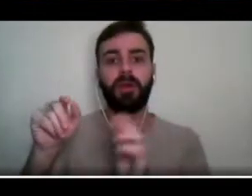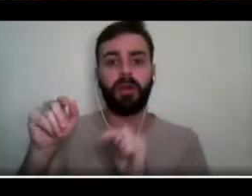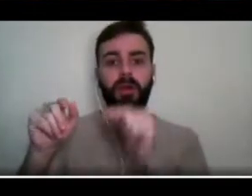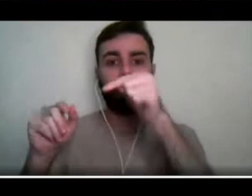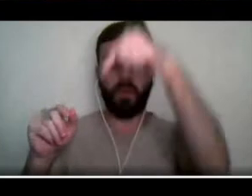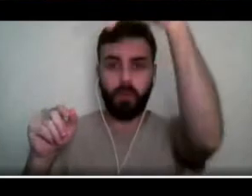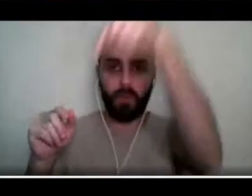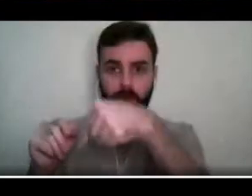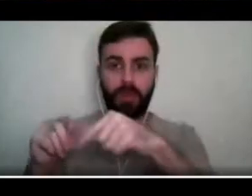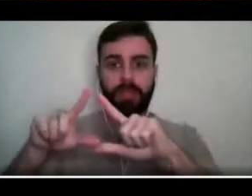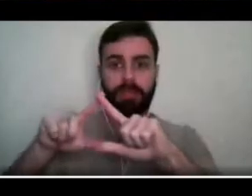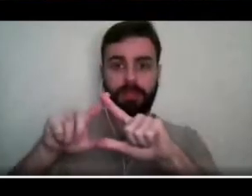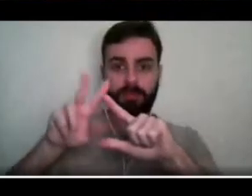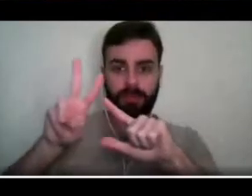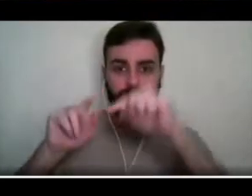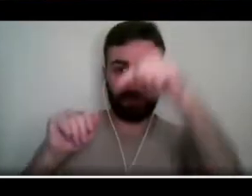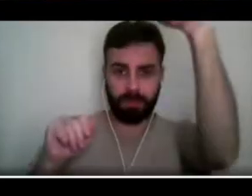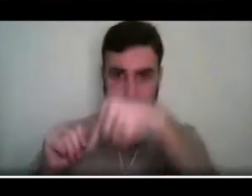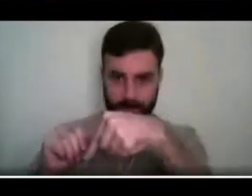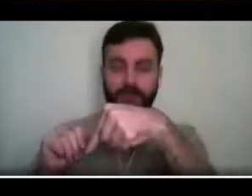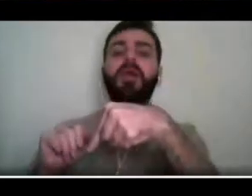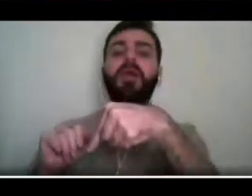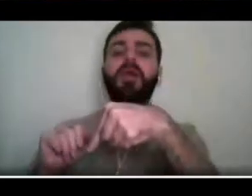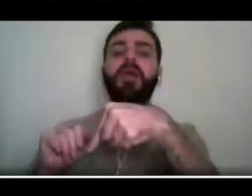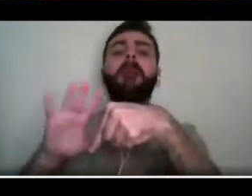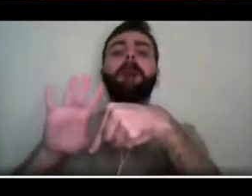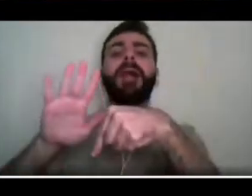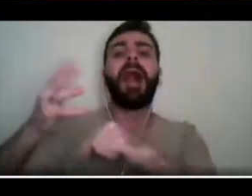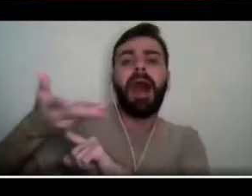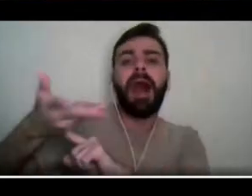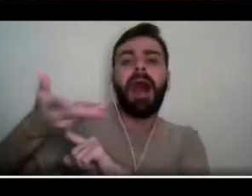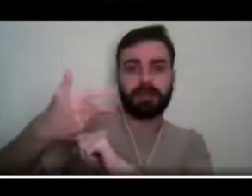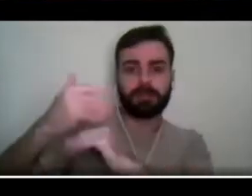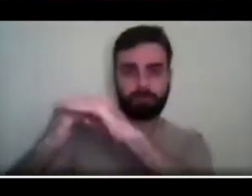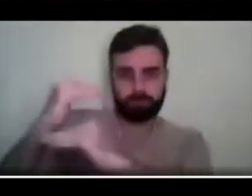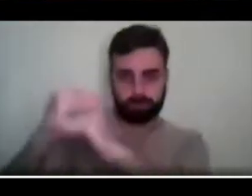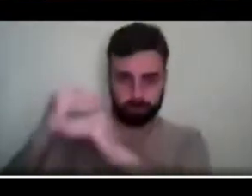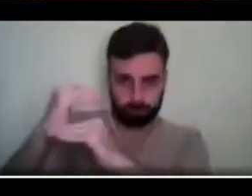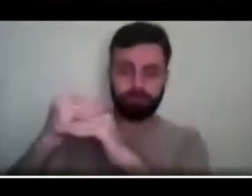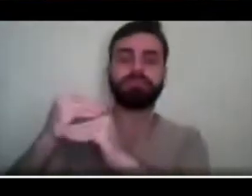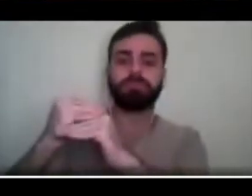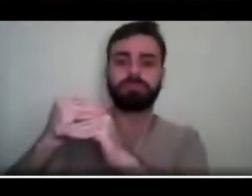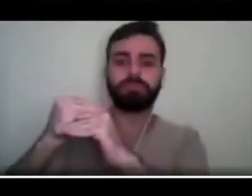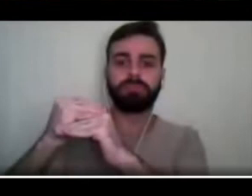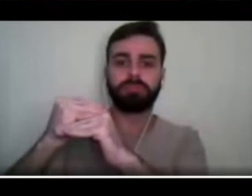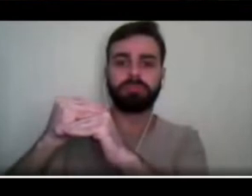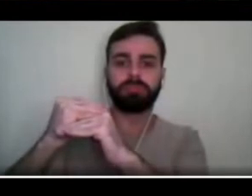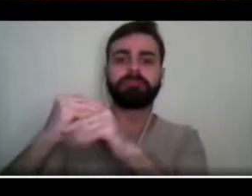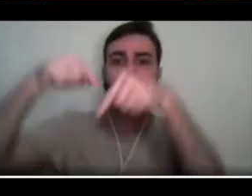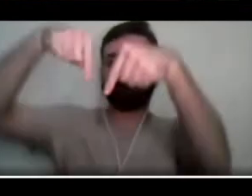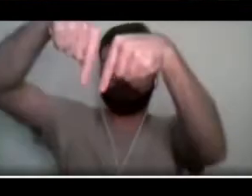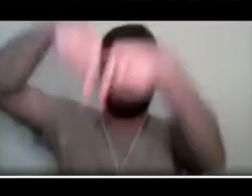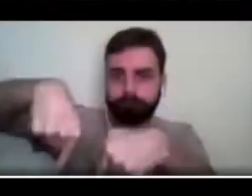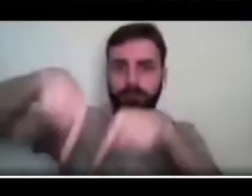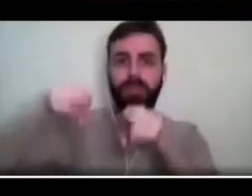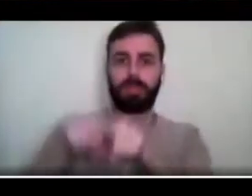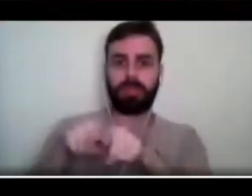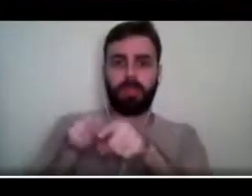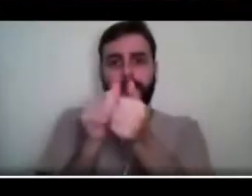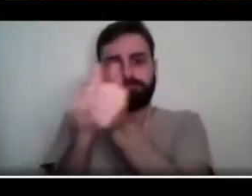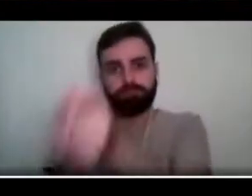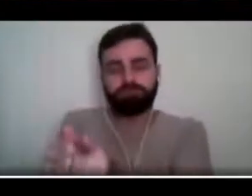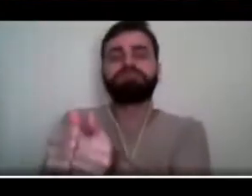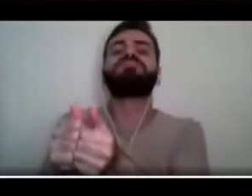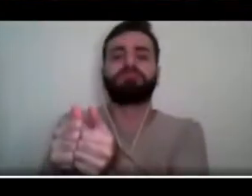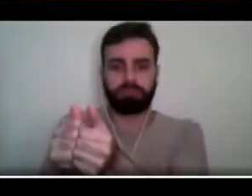da trajetória, certo? E a aceleração média, obviamente, está apontando na mesma direção e sentido de ΔV,